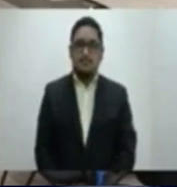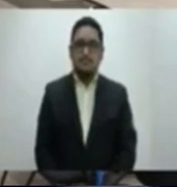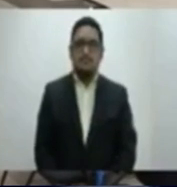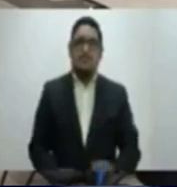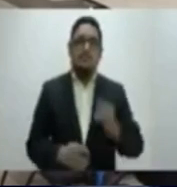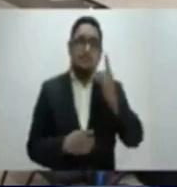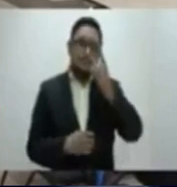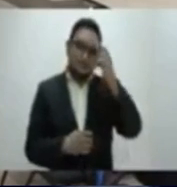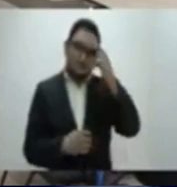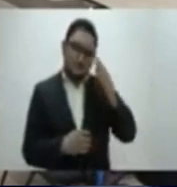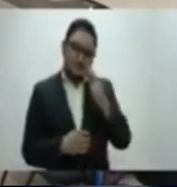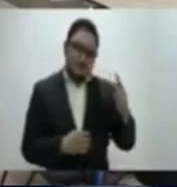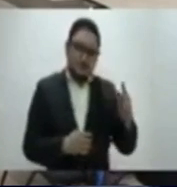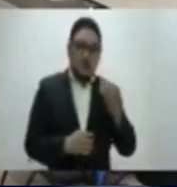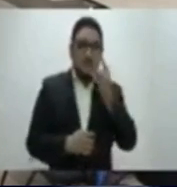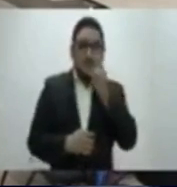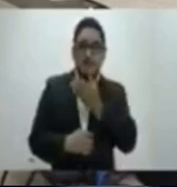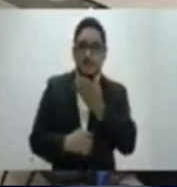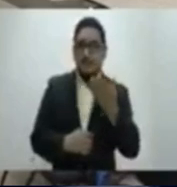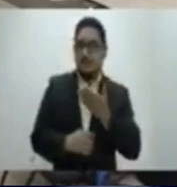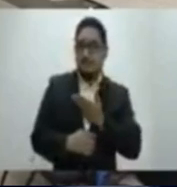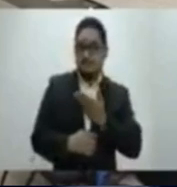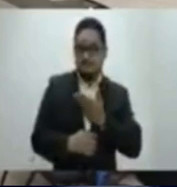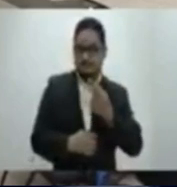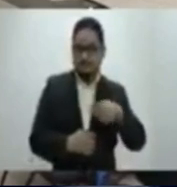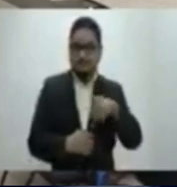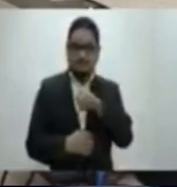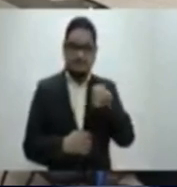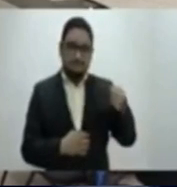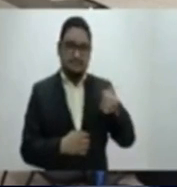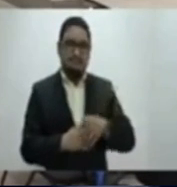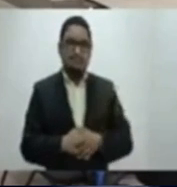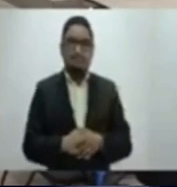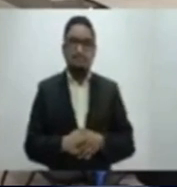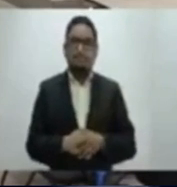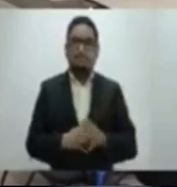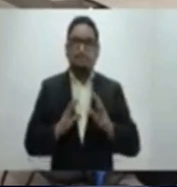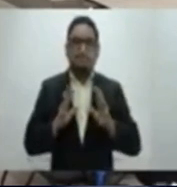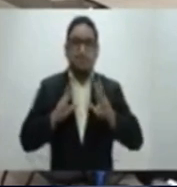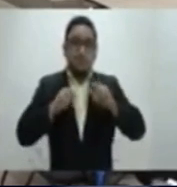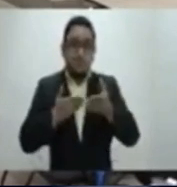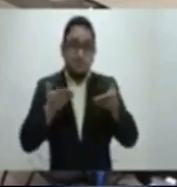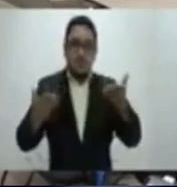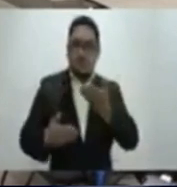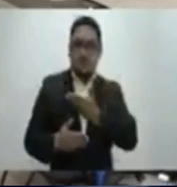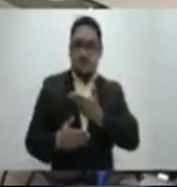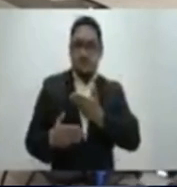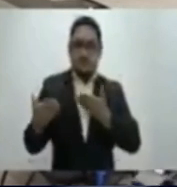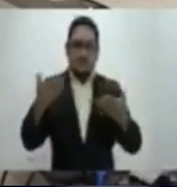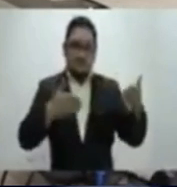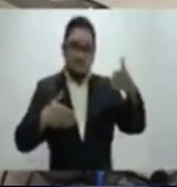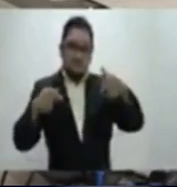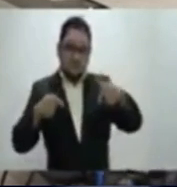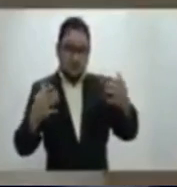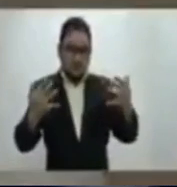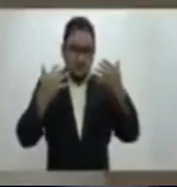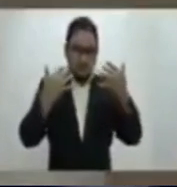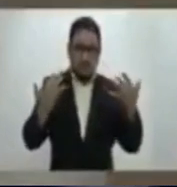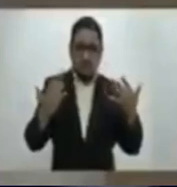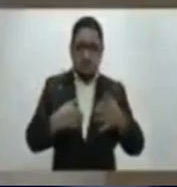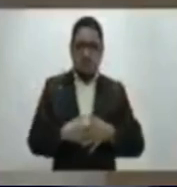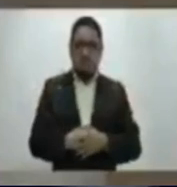Bom dia, senhor presidente. Bom dia aos nobres companheiros dessa augusta casa. A todos os nossos amigos que estão nos assistindo nesse momento,